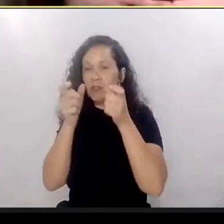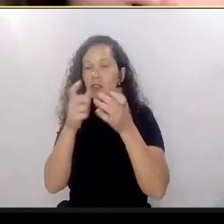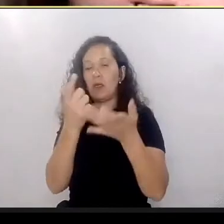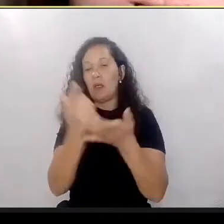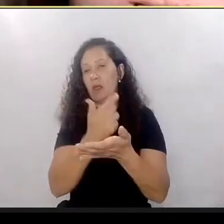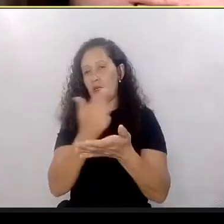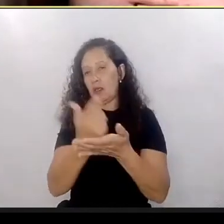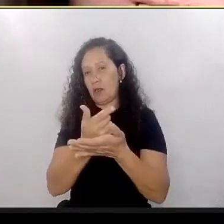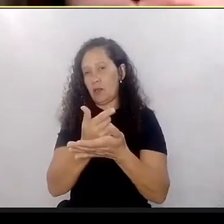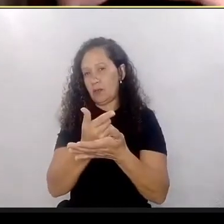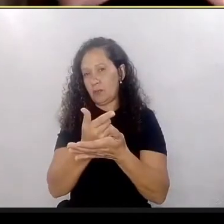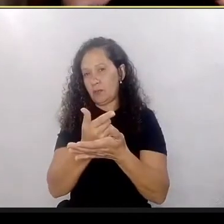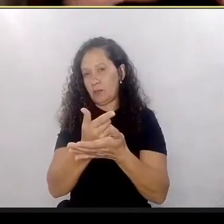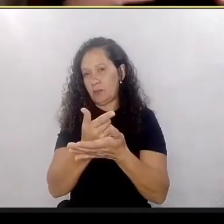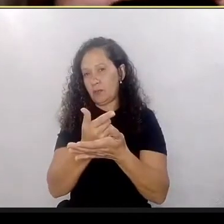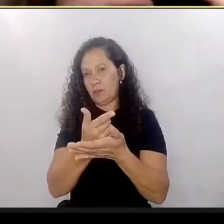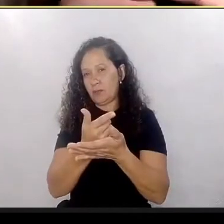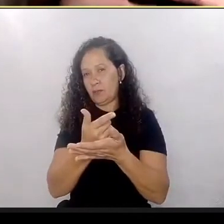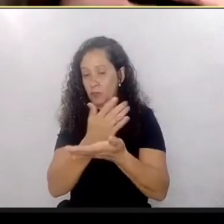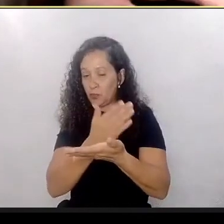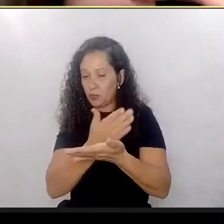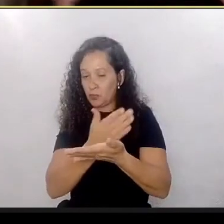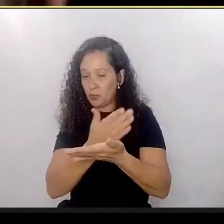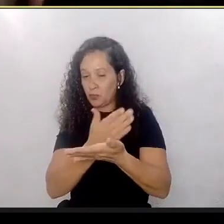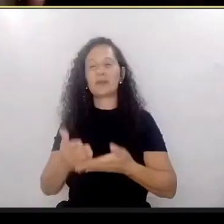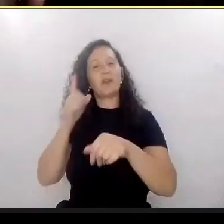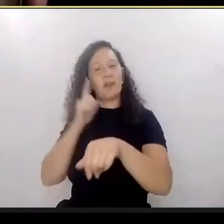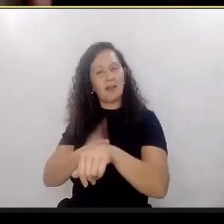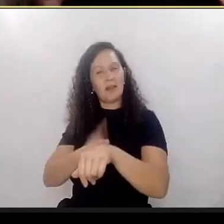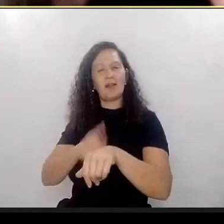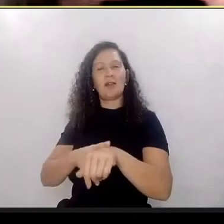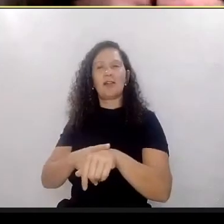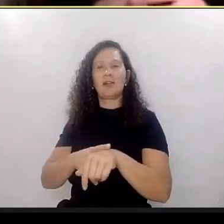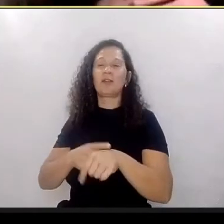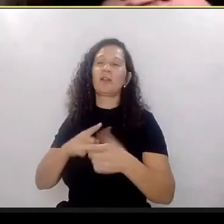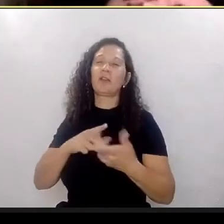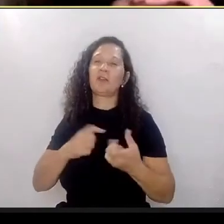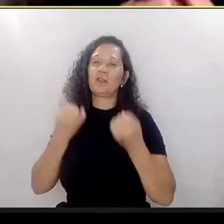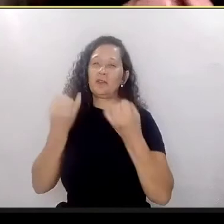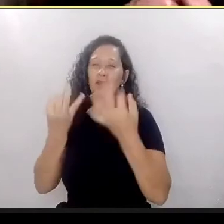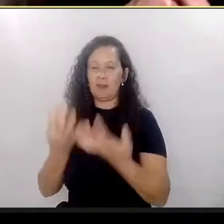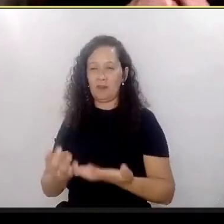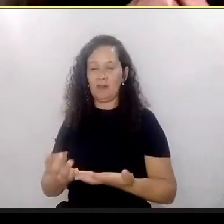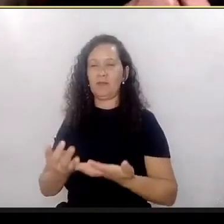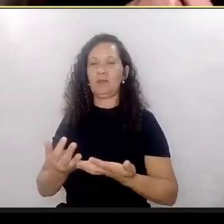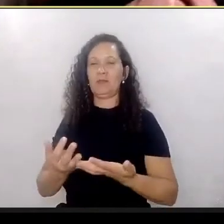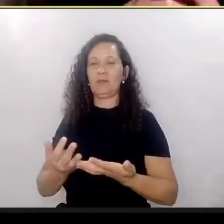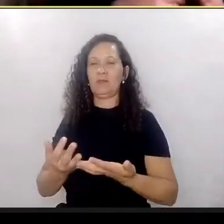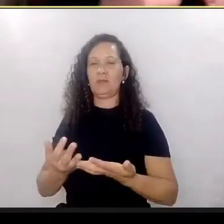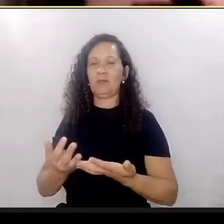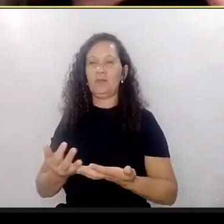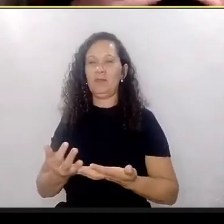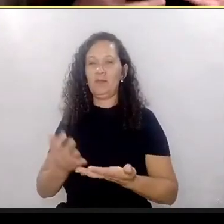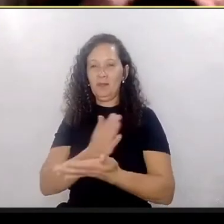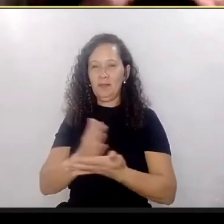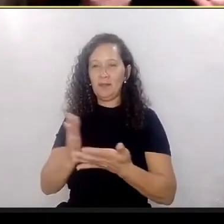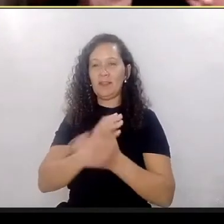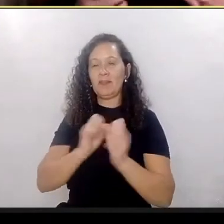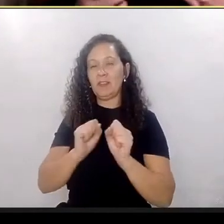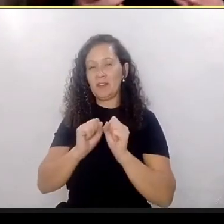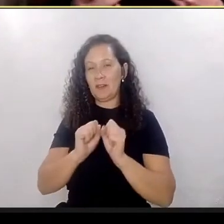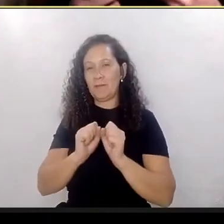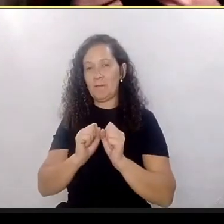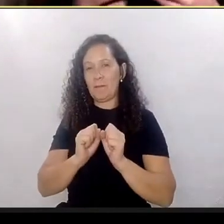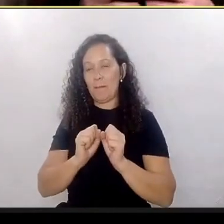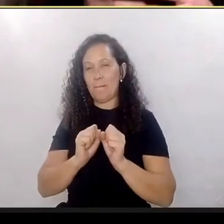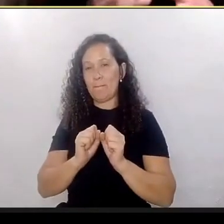é um momento onde eu coloco várias dessas. Eu coloco, não, a gente coloca, porque eu não sou o único autor do livro. Todas essas questões